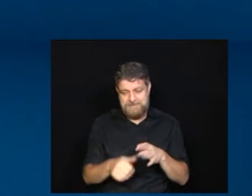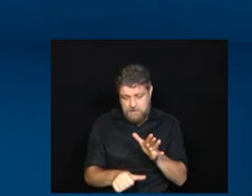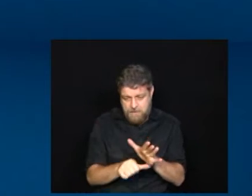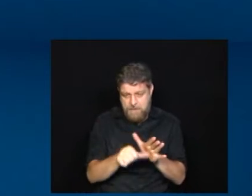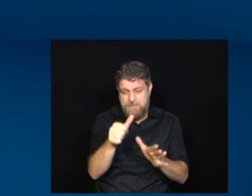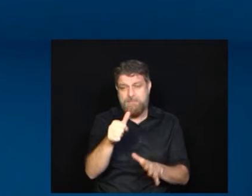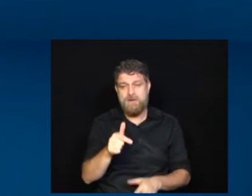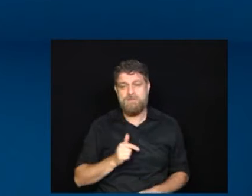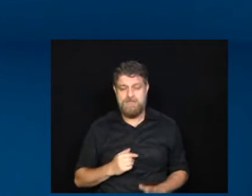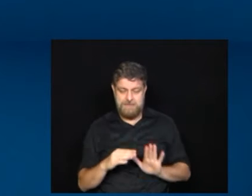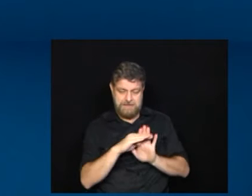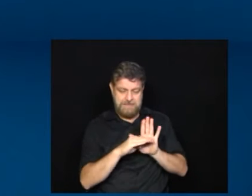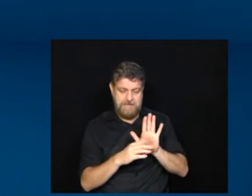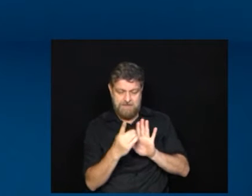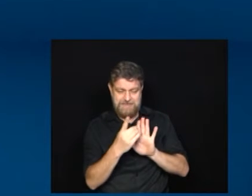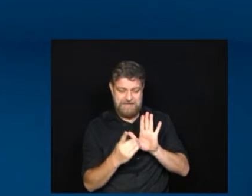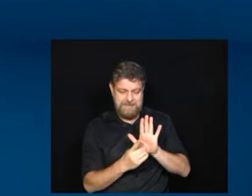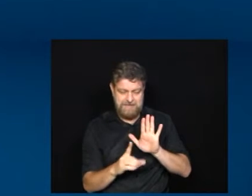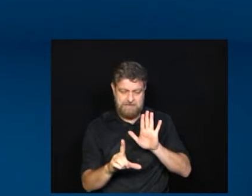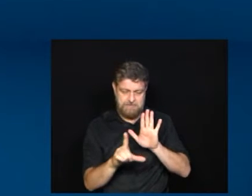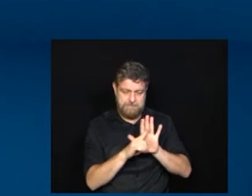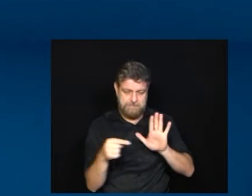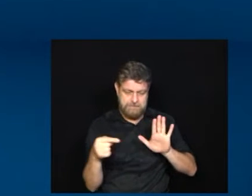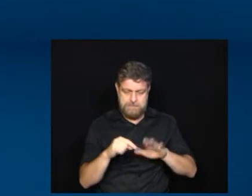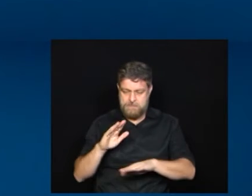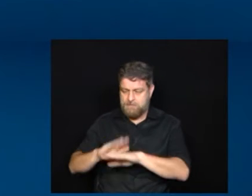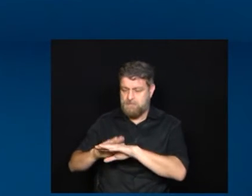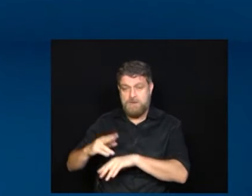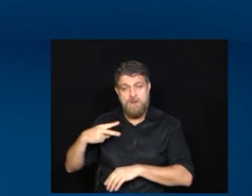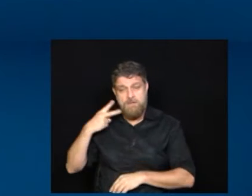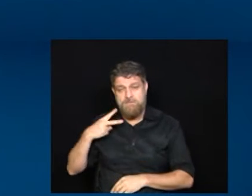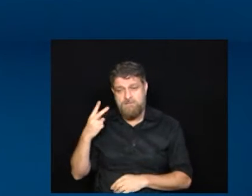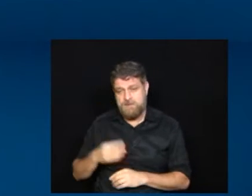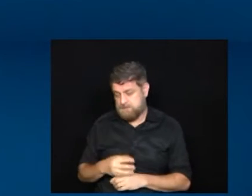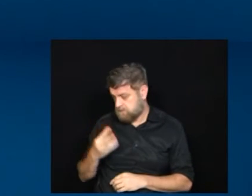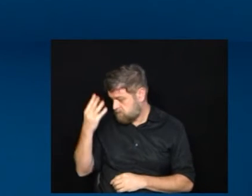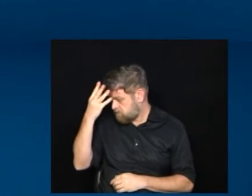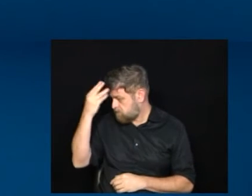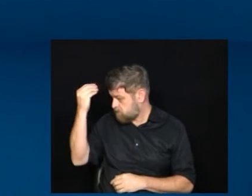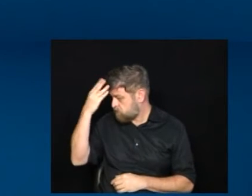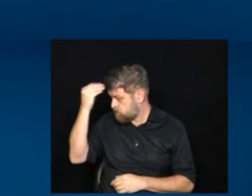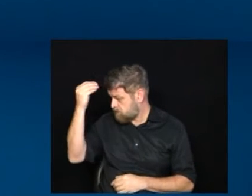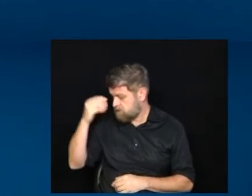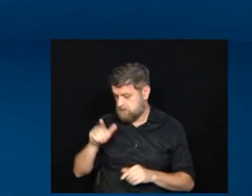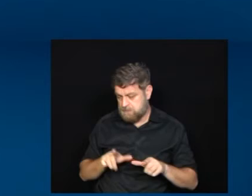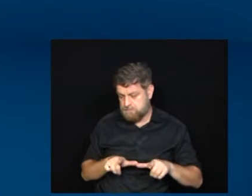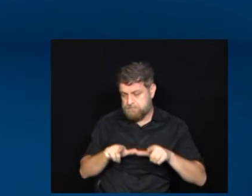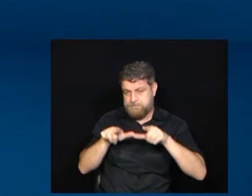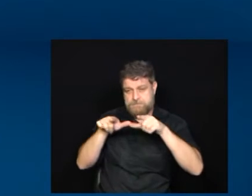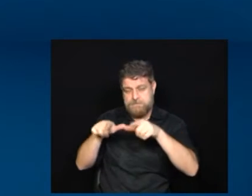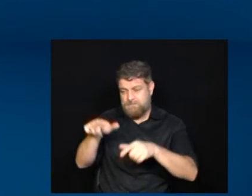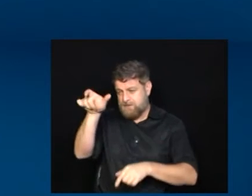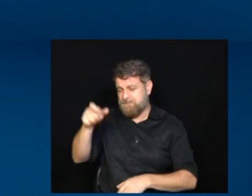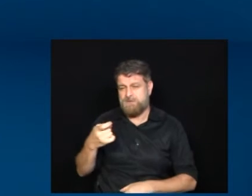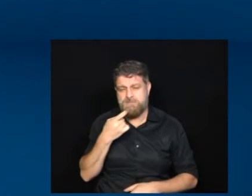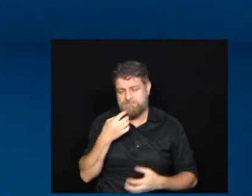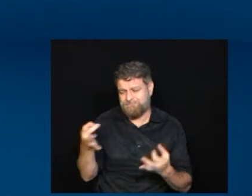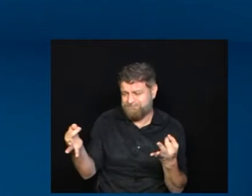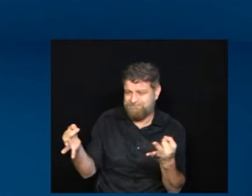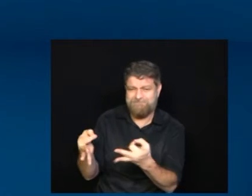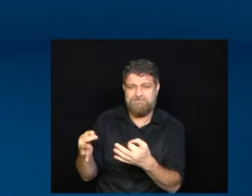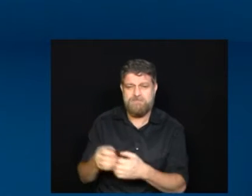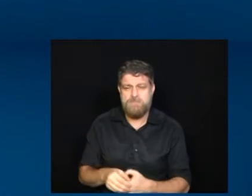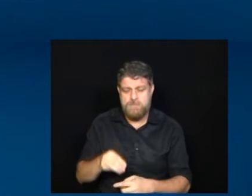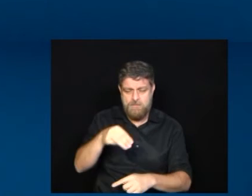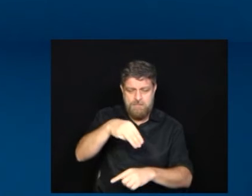pauta o projeto de decreto legislativo de autoria do vereador Jair da Farmácia, que concede o título de cidadã campineira